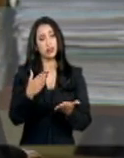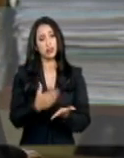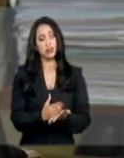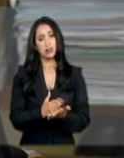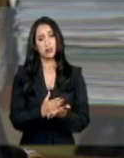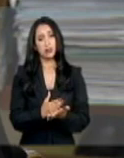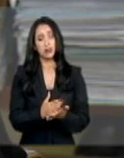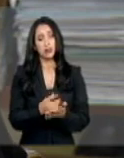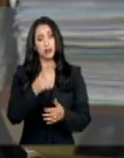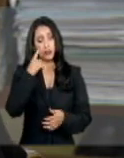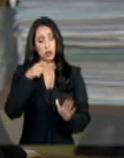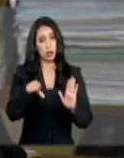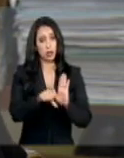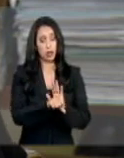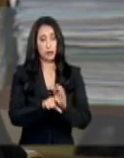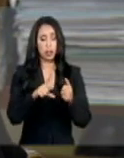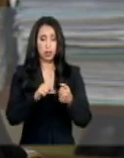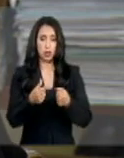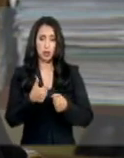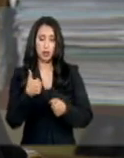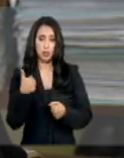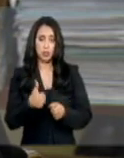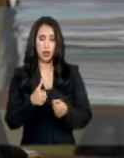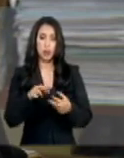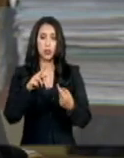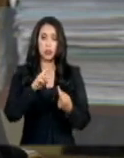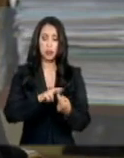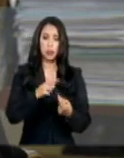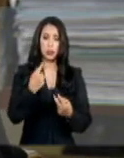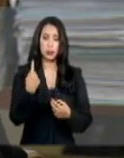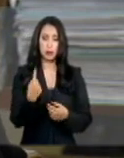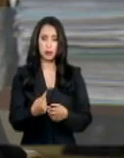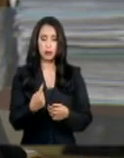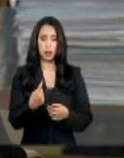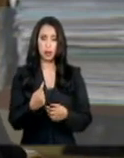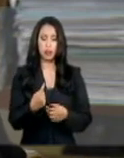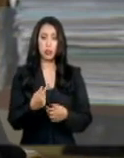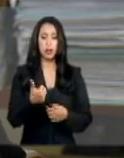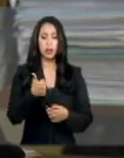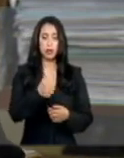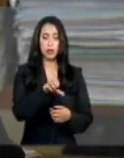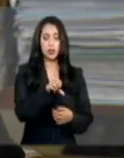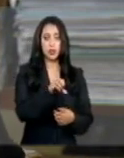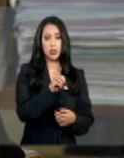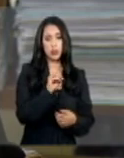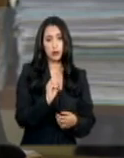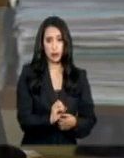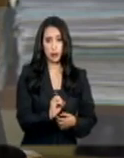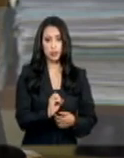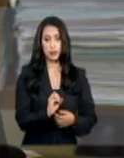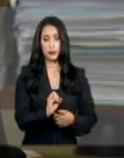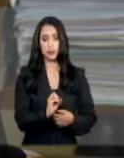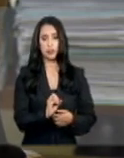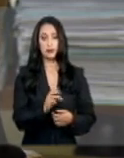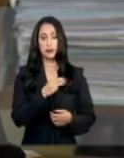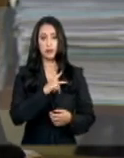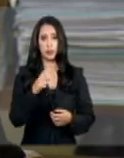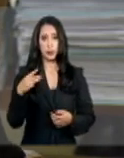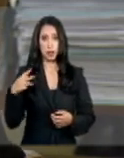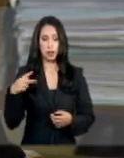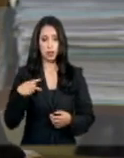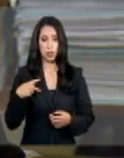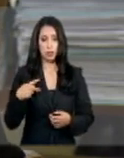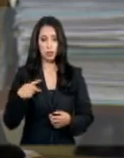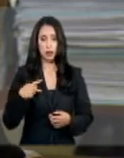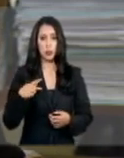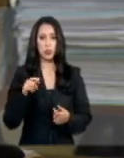do crime do artigo 1º inciso 1º da lei 8137 90 observo federal interpôs